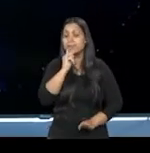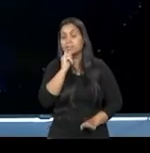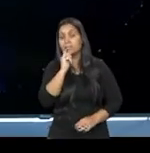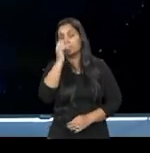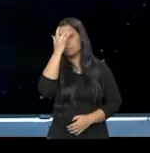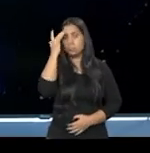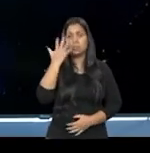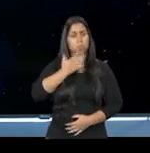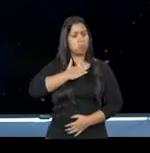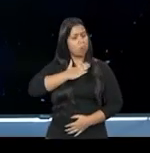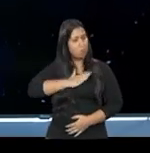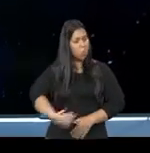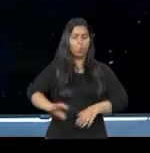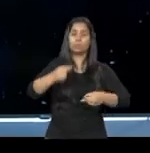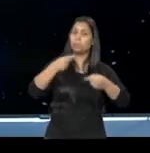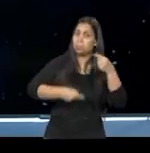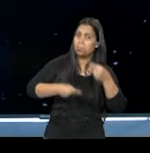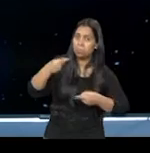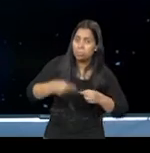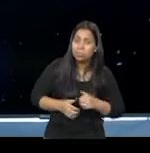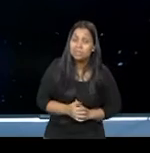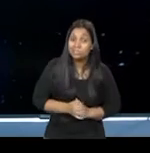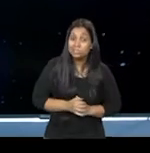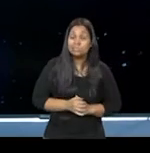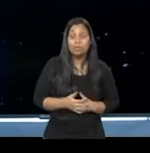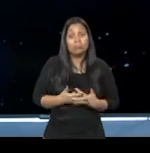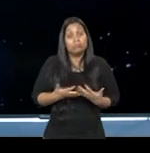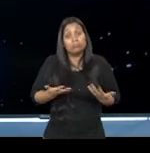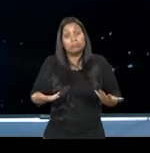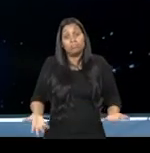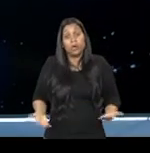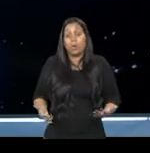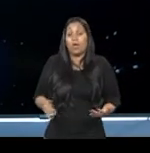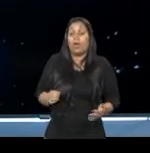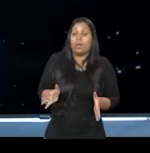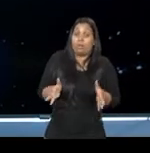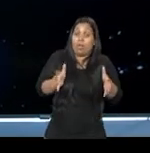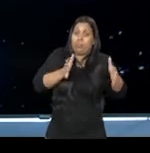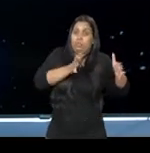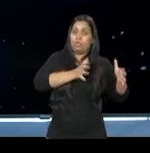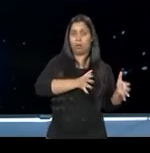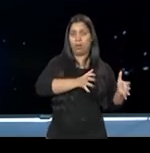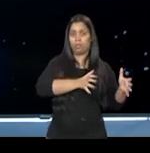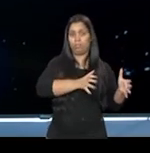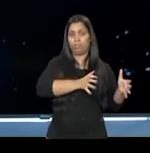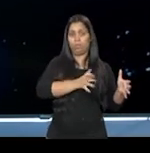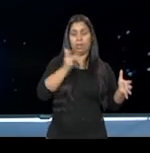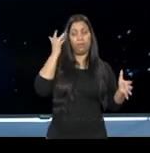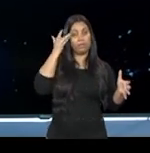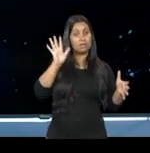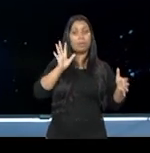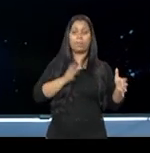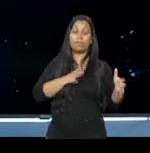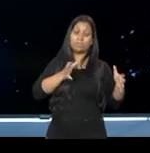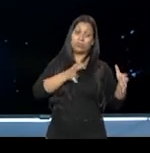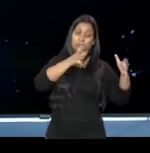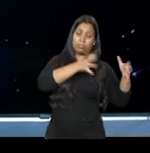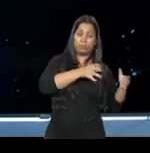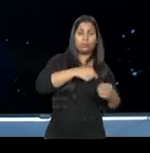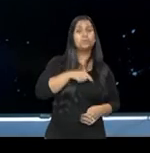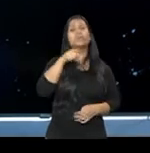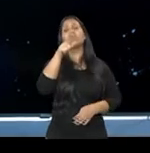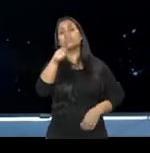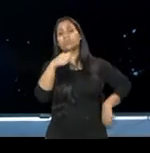exemplo, quando uma pessoa diz que não gosta de política, ela está tomando um lado, uma posição, mesmo sem ela saber.